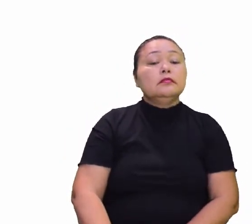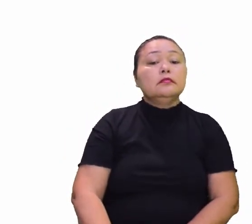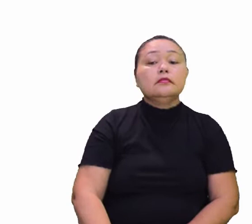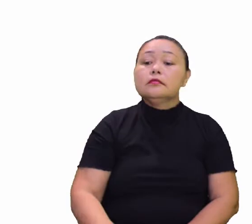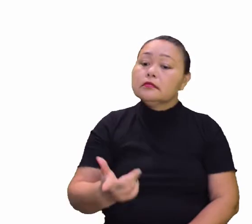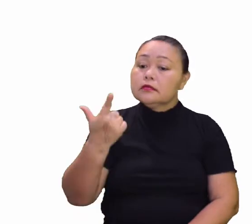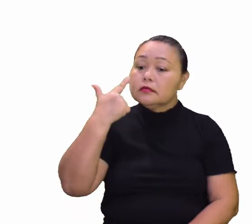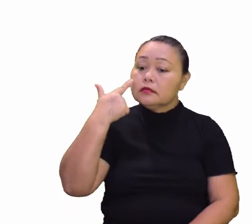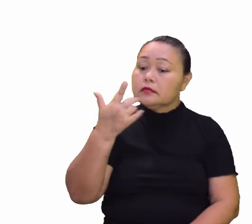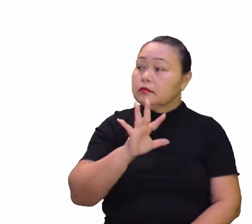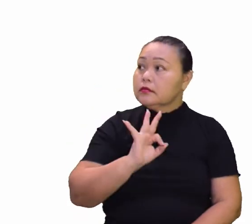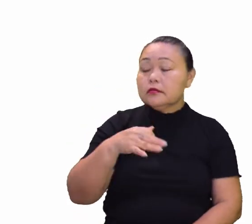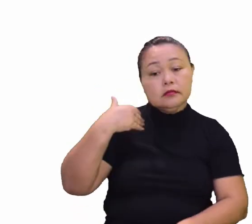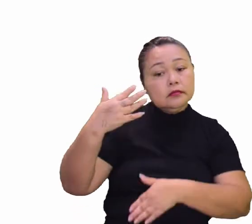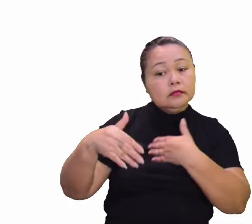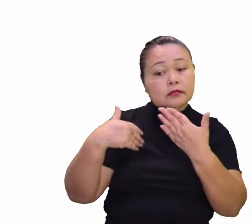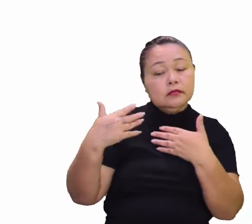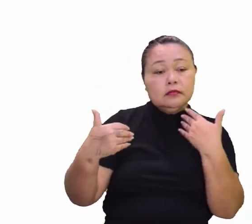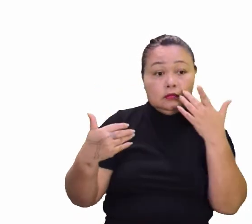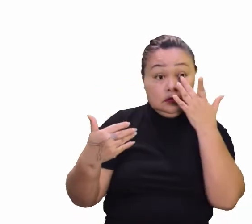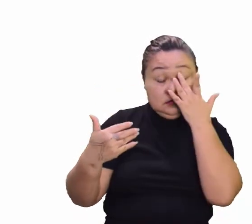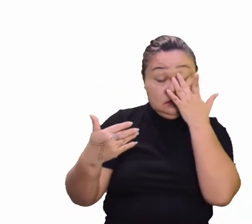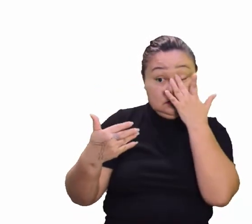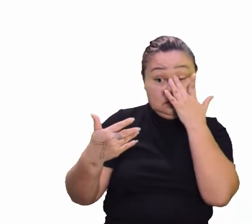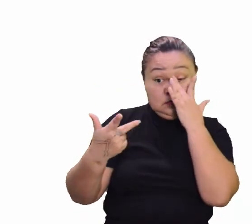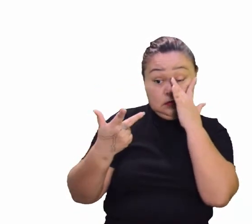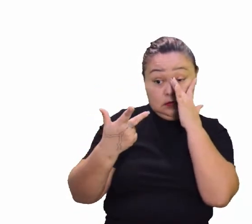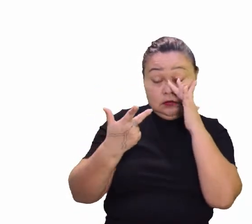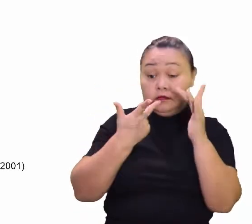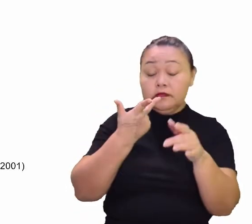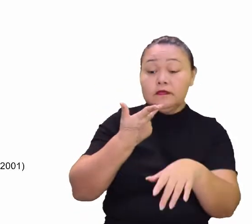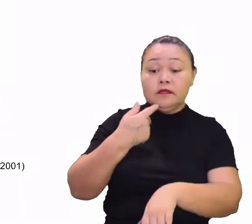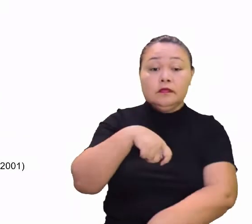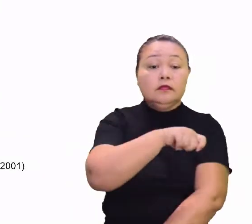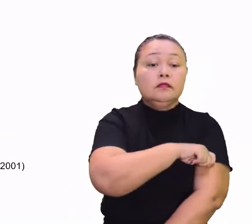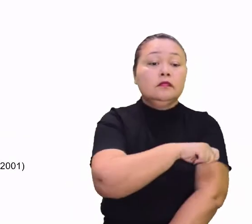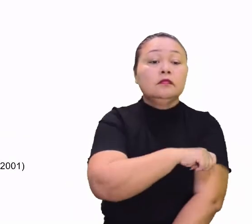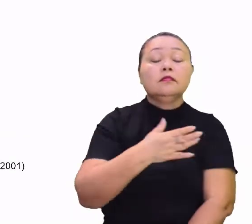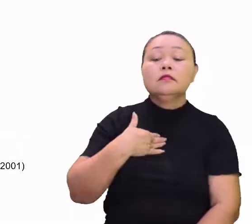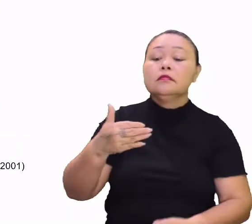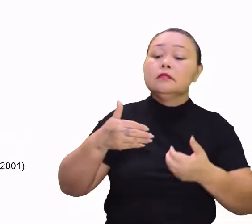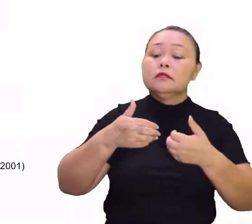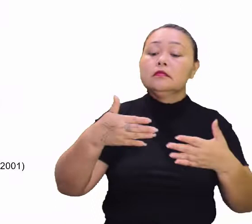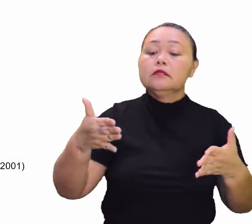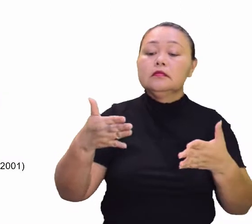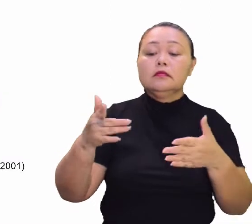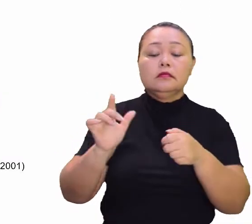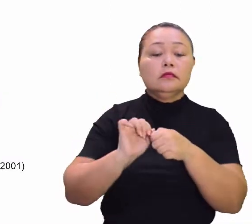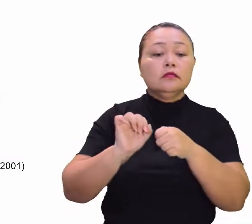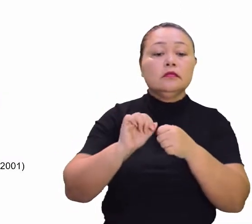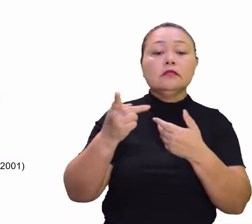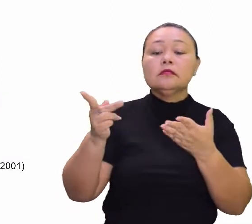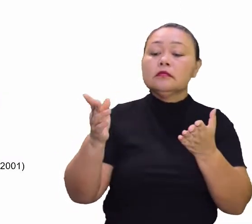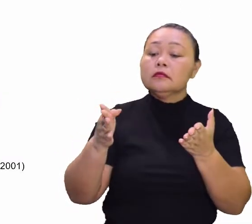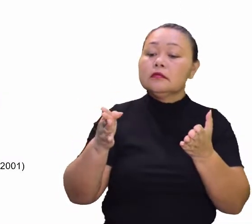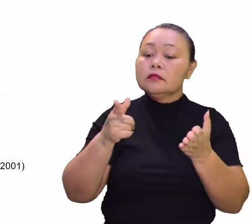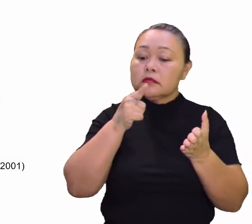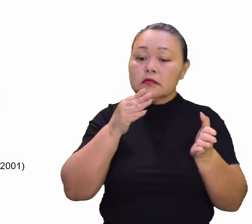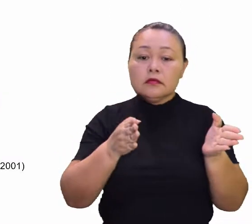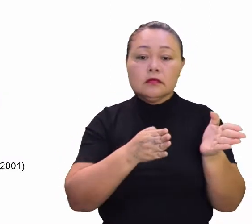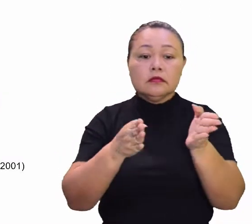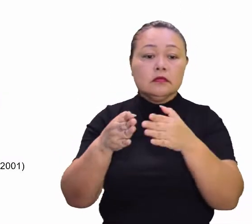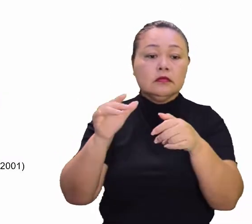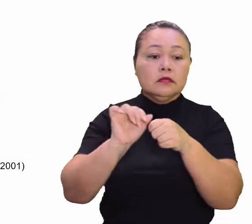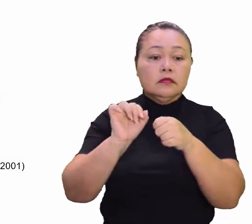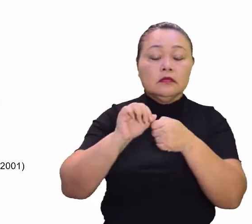Mais alguma observação, Rogério? Vamos avançar que já eu quero falar com os alunos para poder introduzir essa questão da hidrografia, sobre